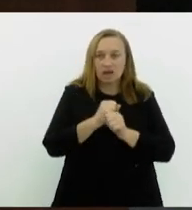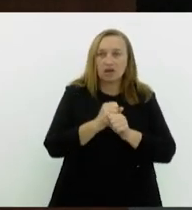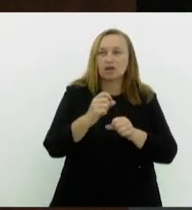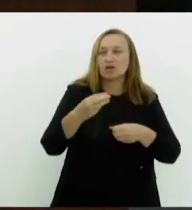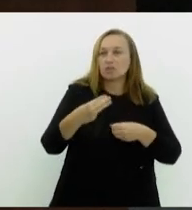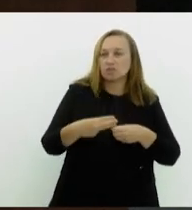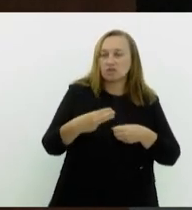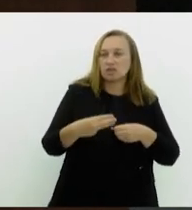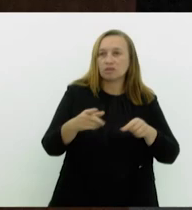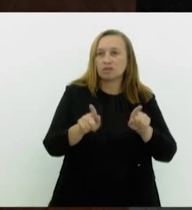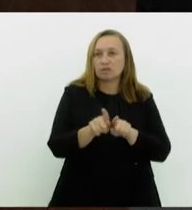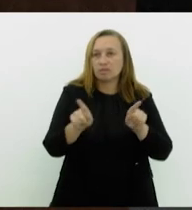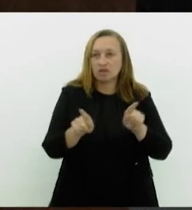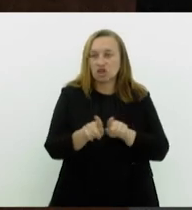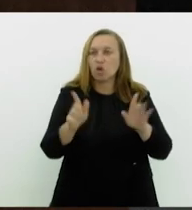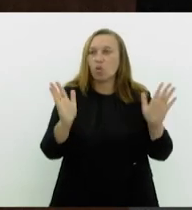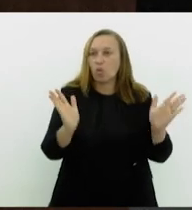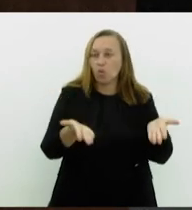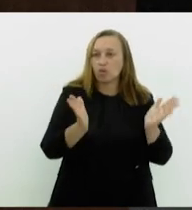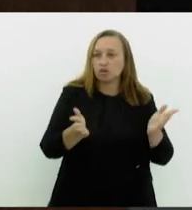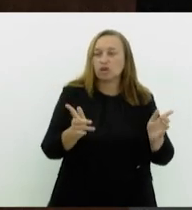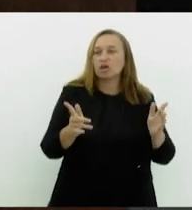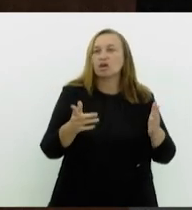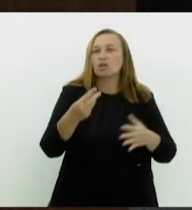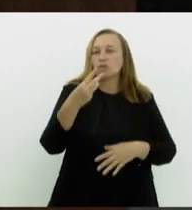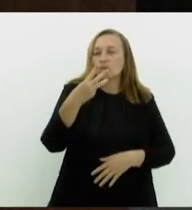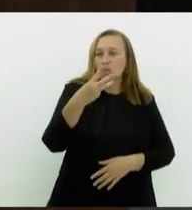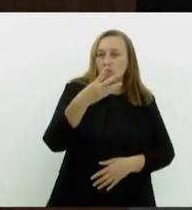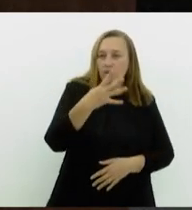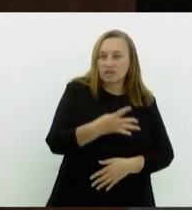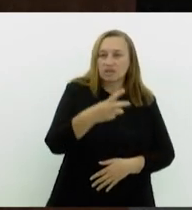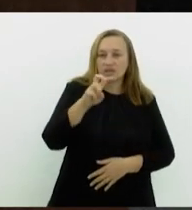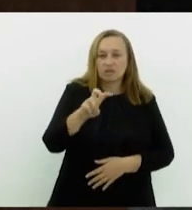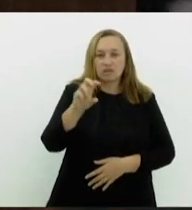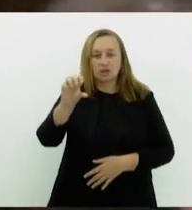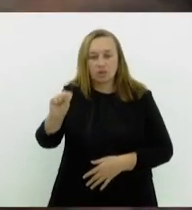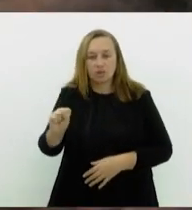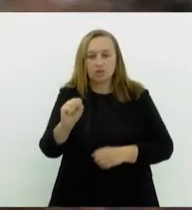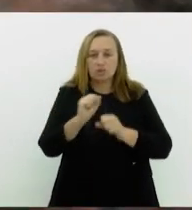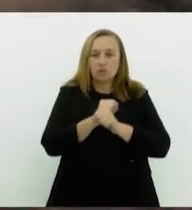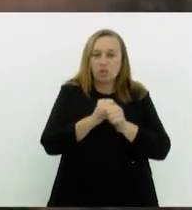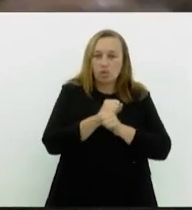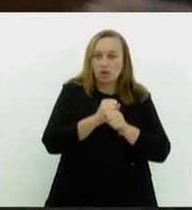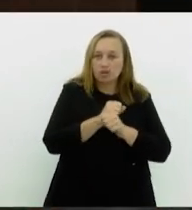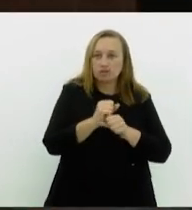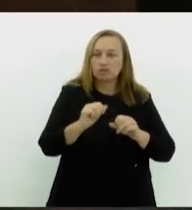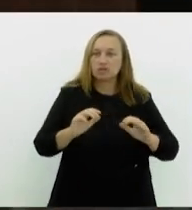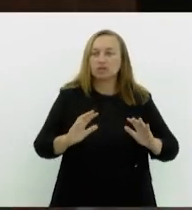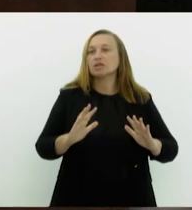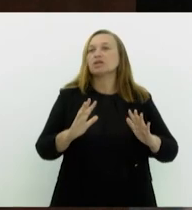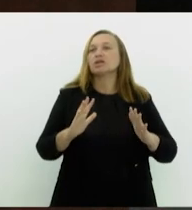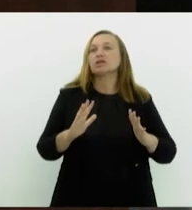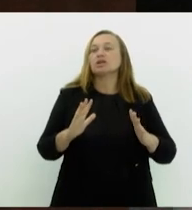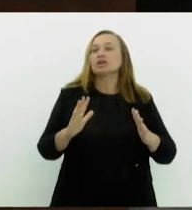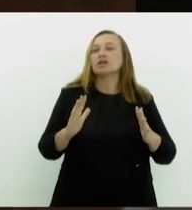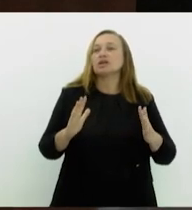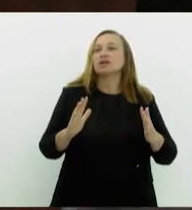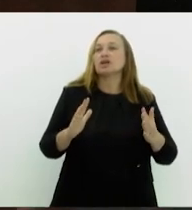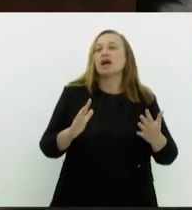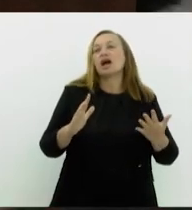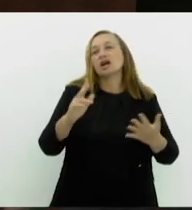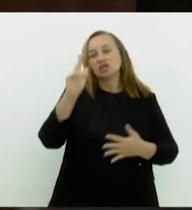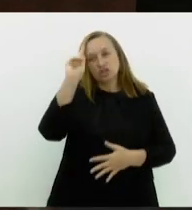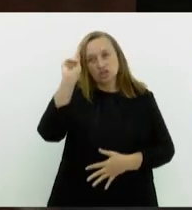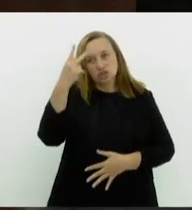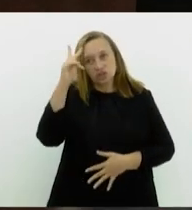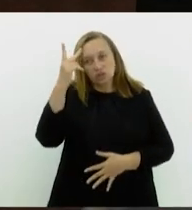que hoje possui 458 anos, um município rico em história, em